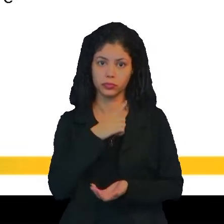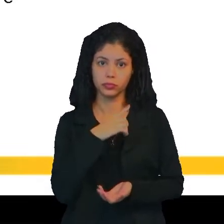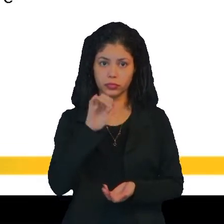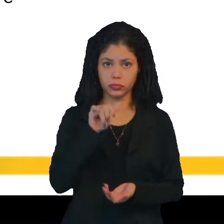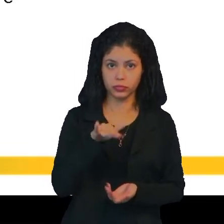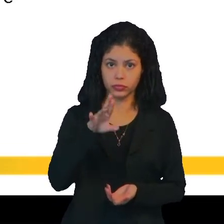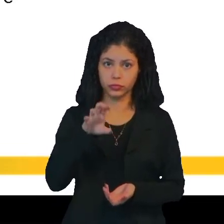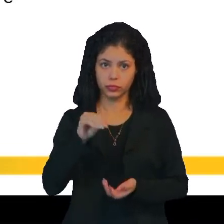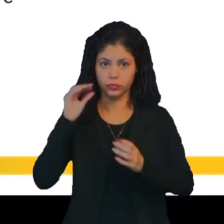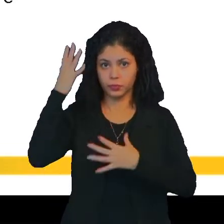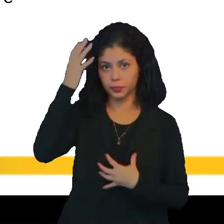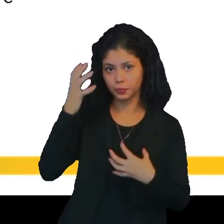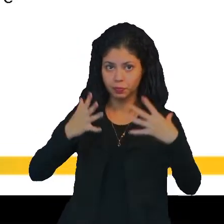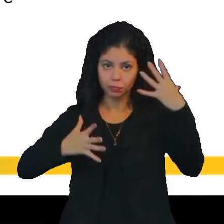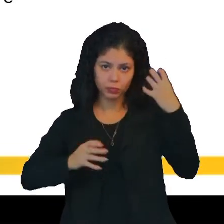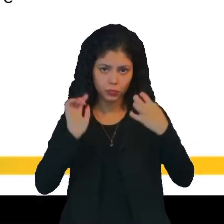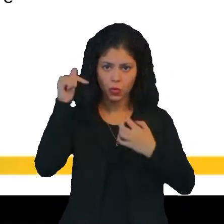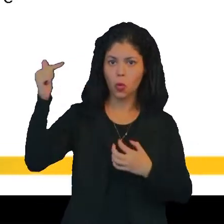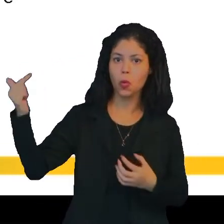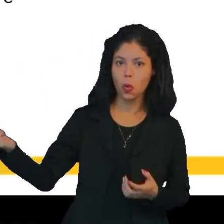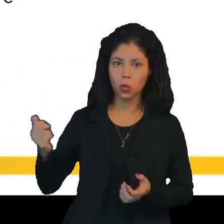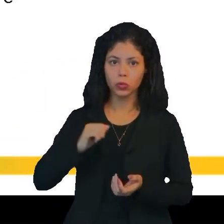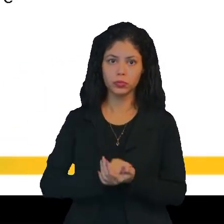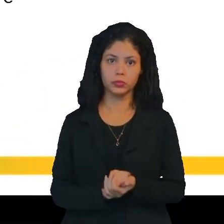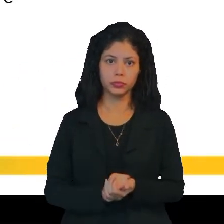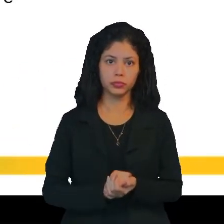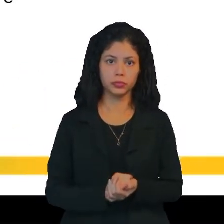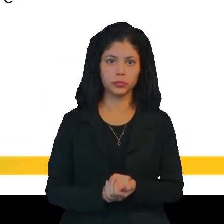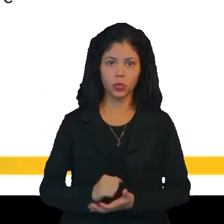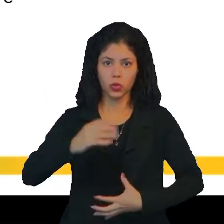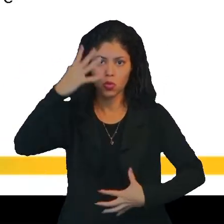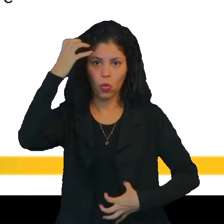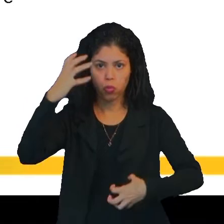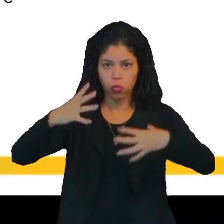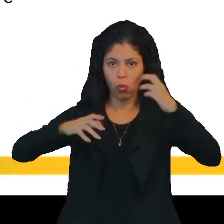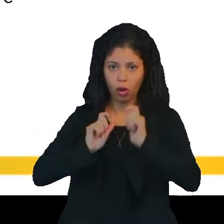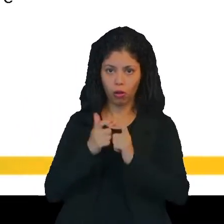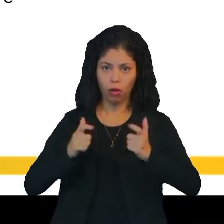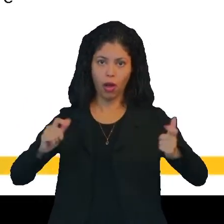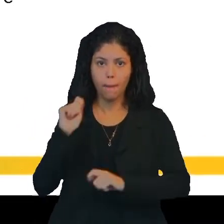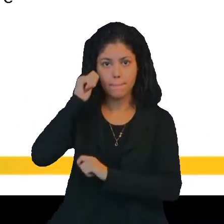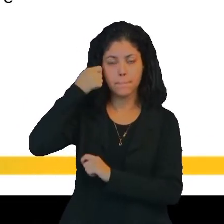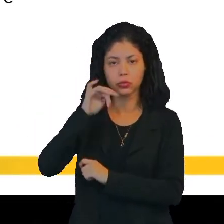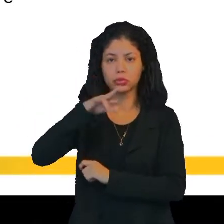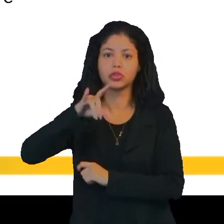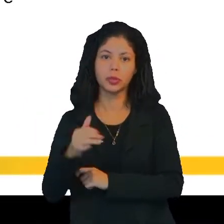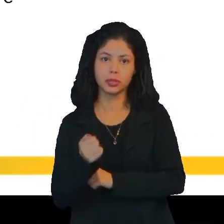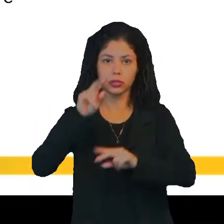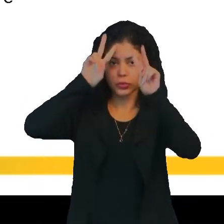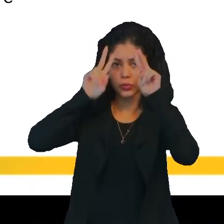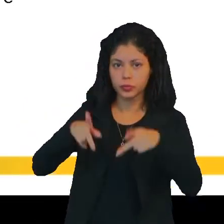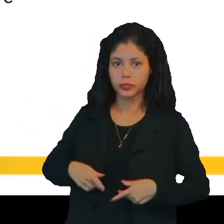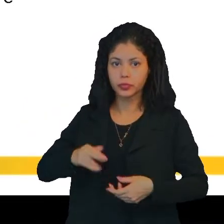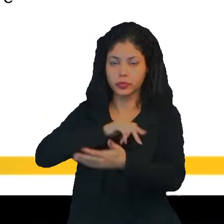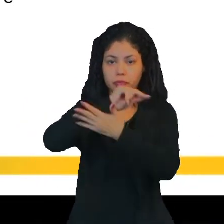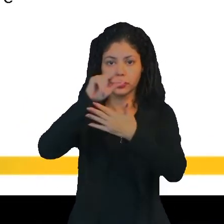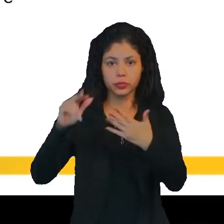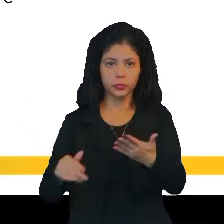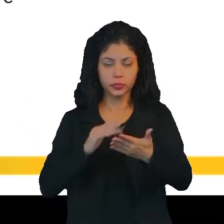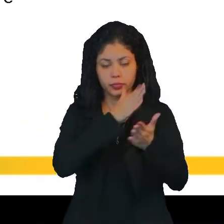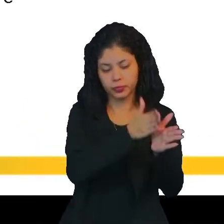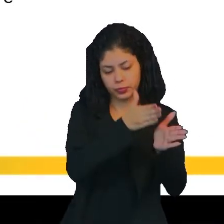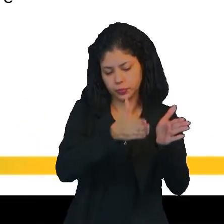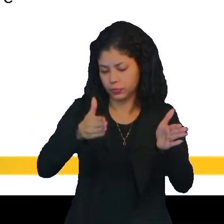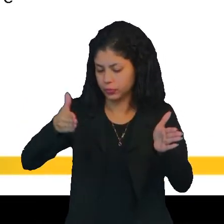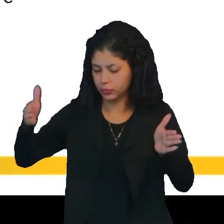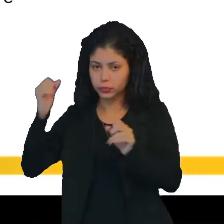o lêmure, outros macacos, o gibão, o orangotango, o gorila, o ser humano, o chimpanzé. Então, nós temos uma